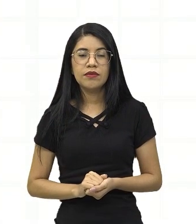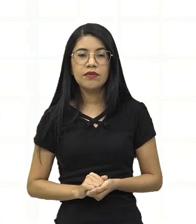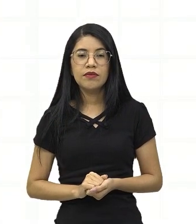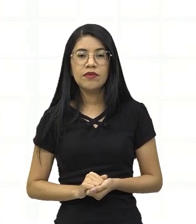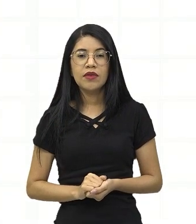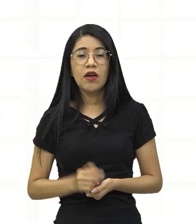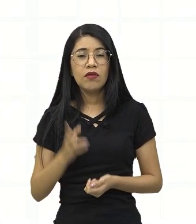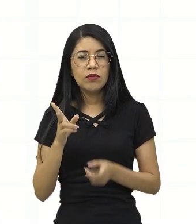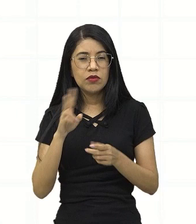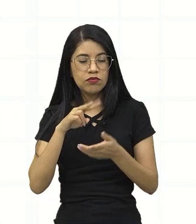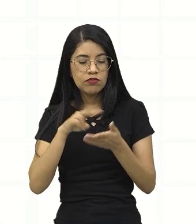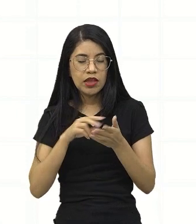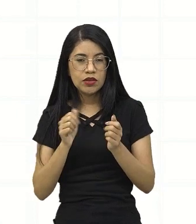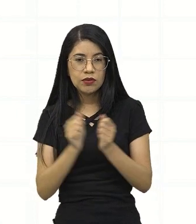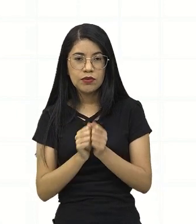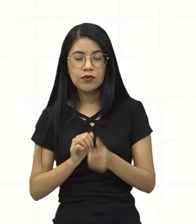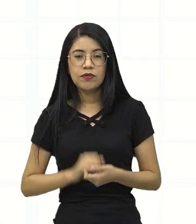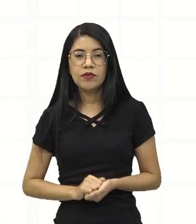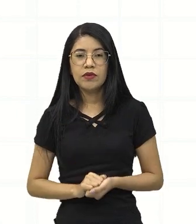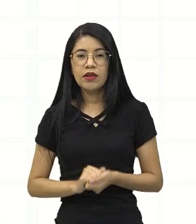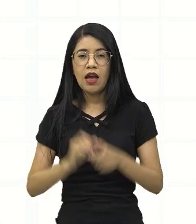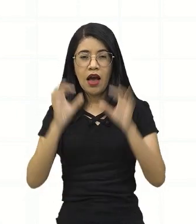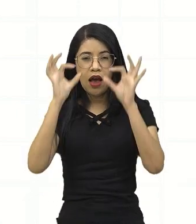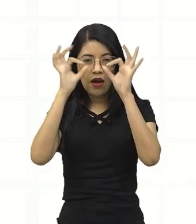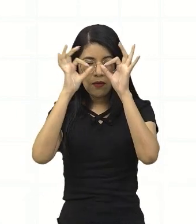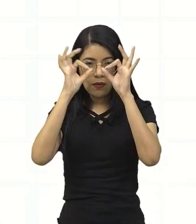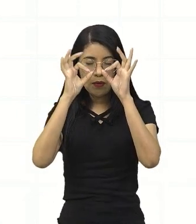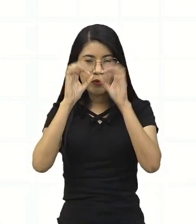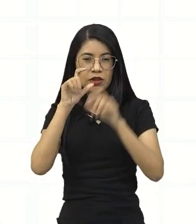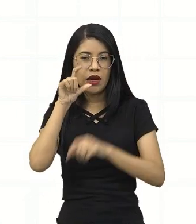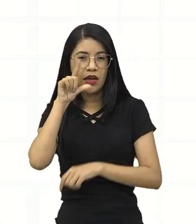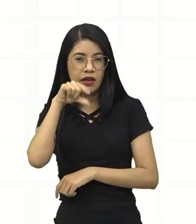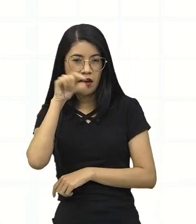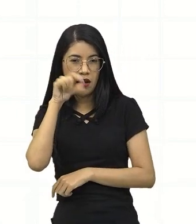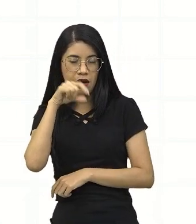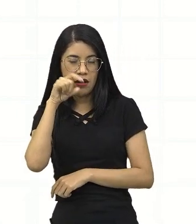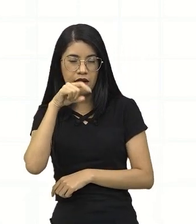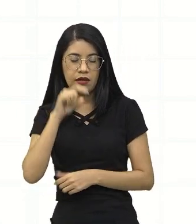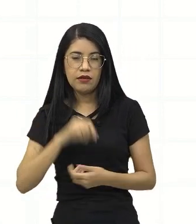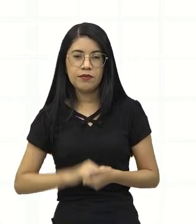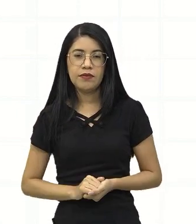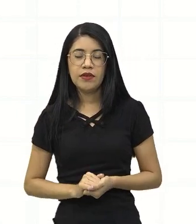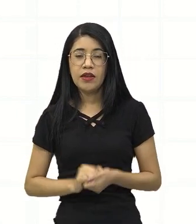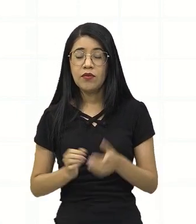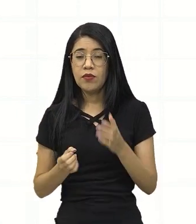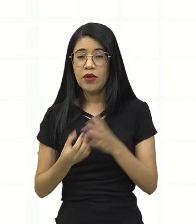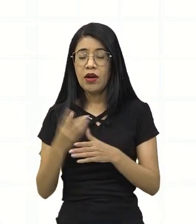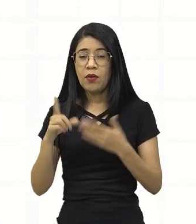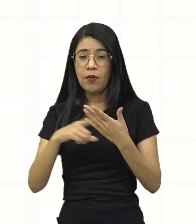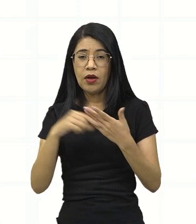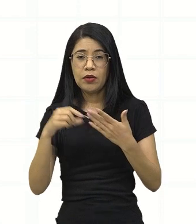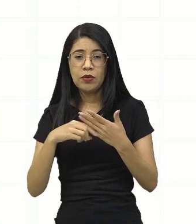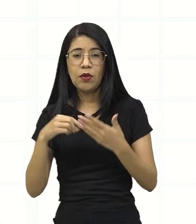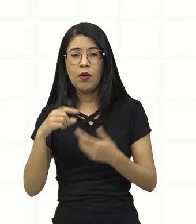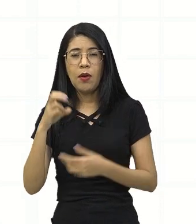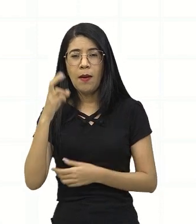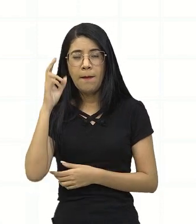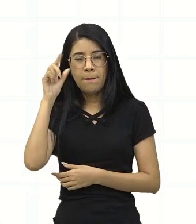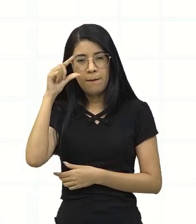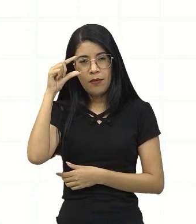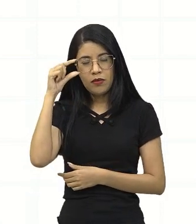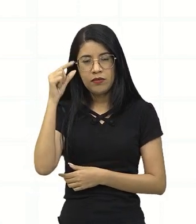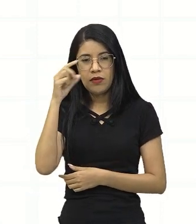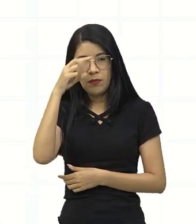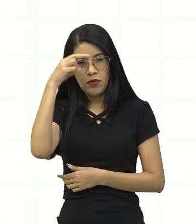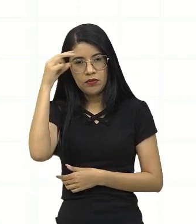de lá, certo? A Coruja e a Águia. Essa é do nosso grande fabulista brasileiro, Monteiro Lobato.